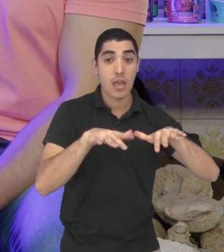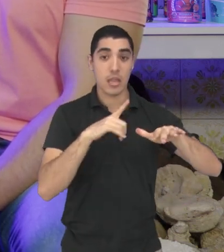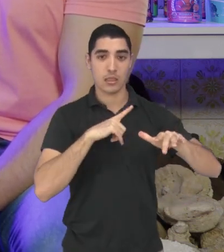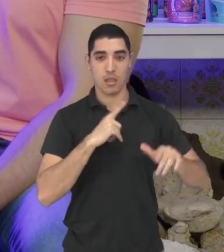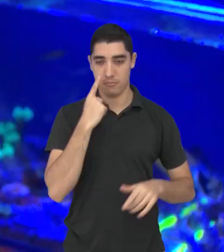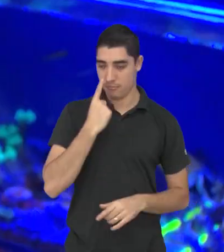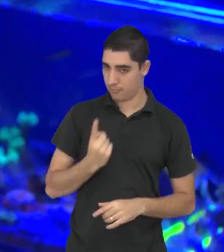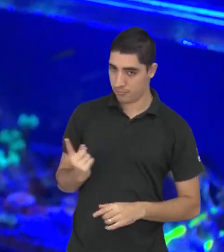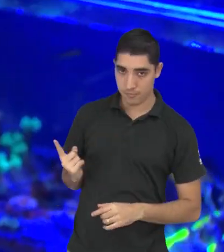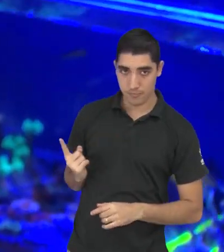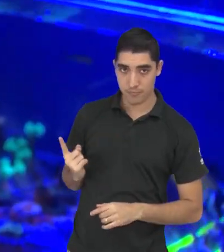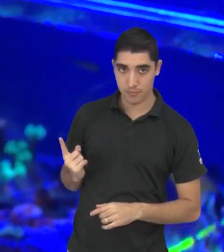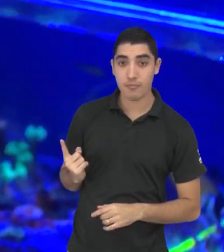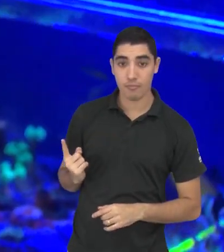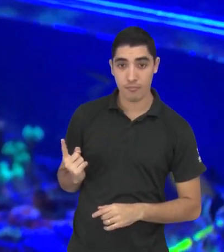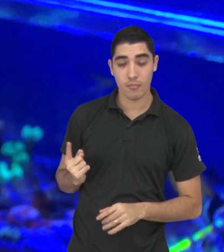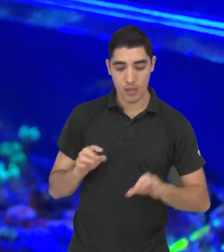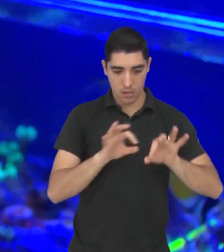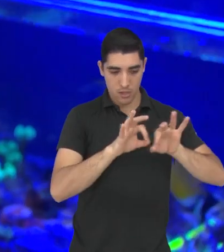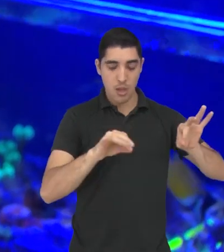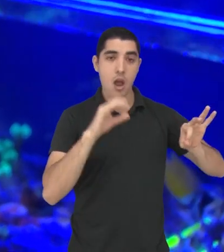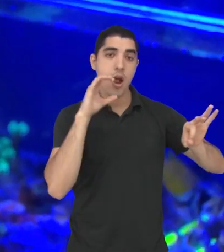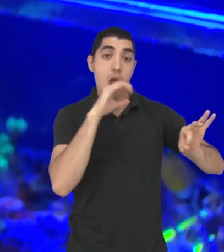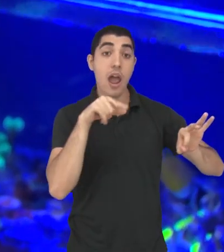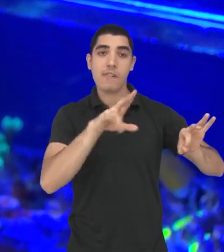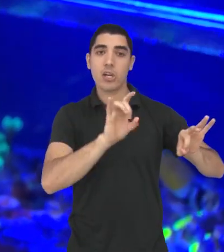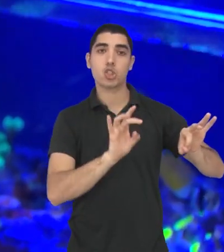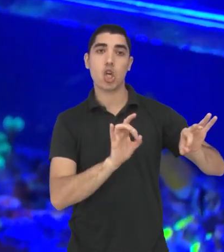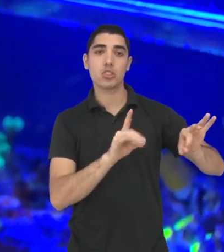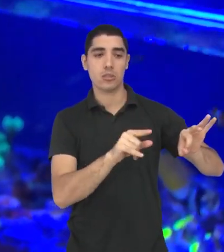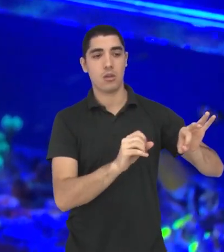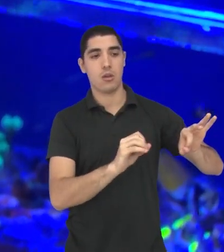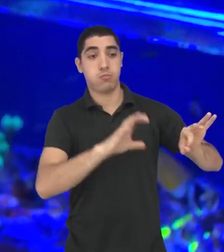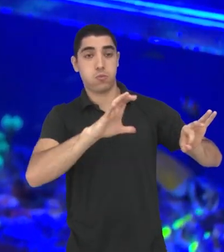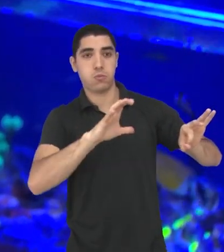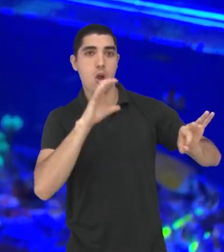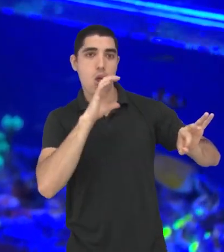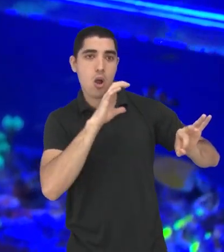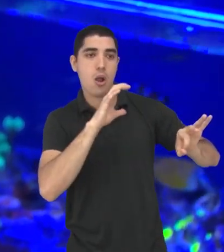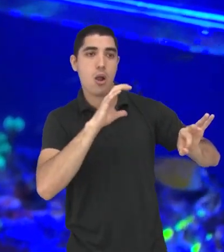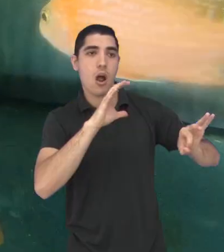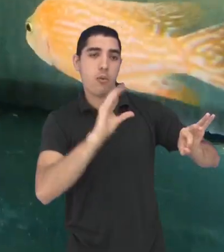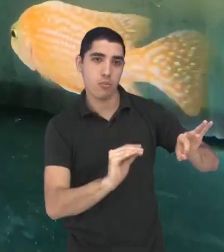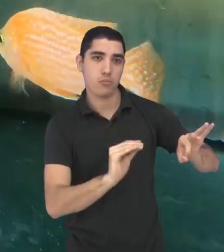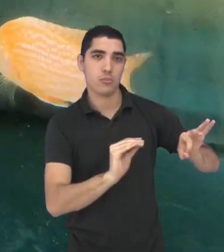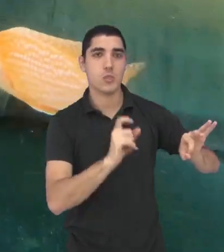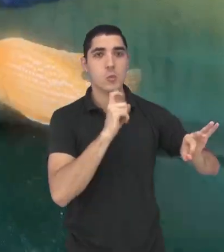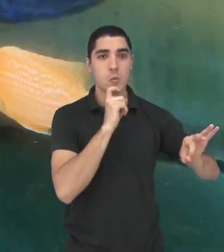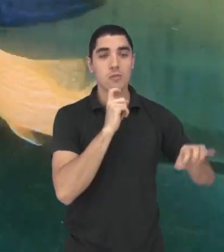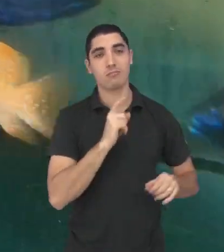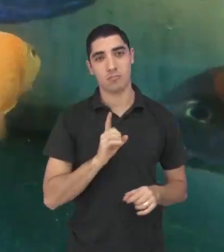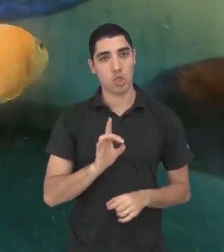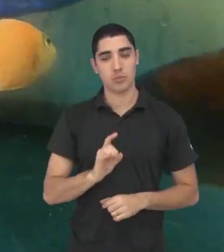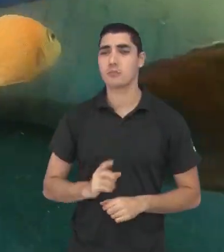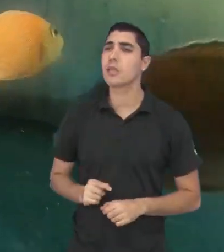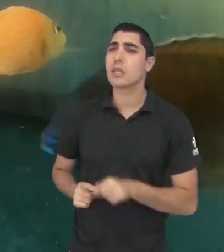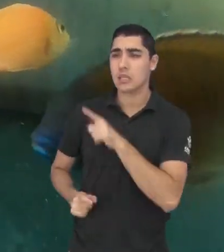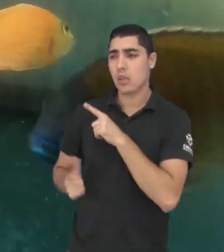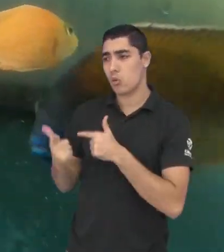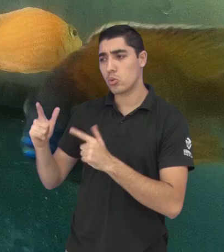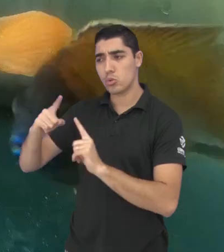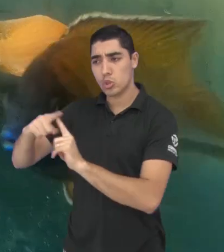equipamento, termostato, ele vai ligar e desligar sozinho. E a gente consegue ter, de repente, espécies que